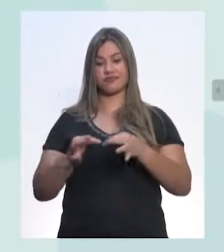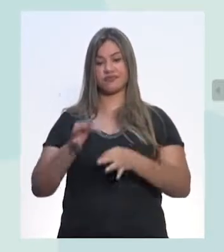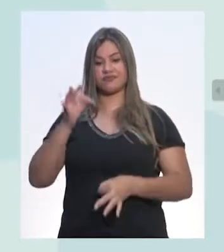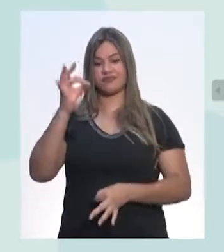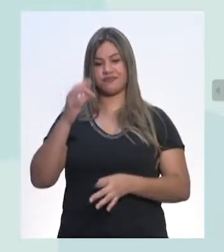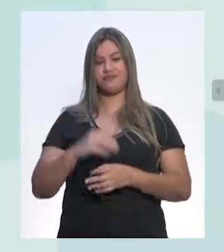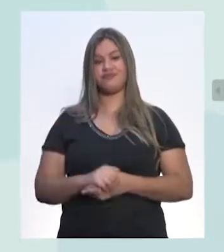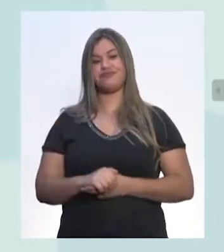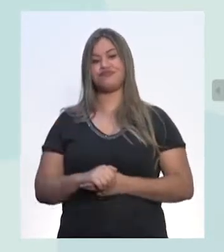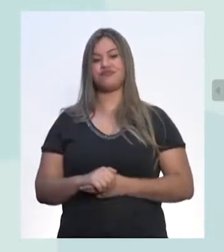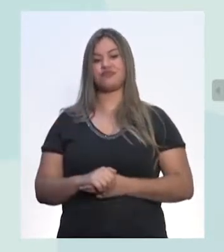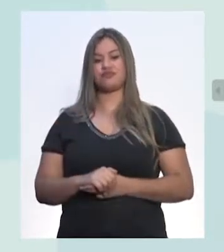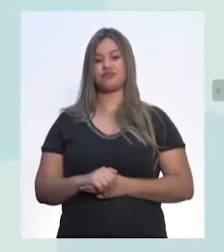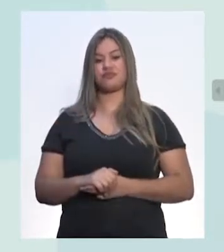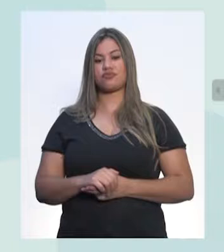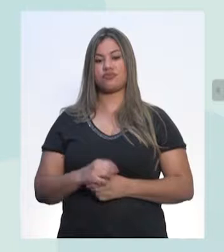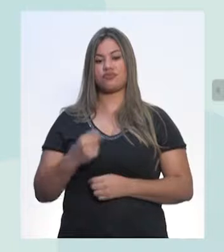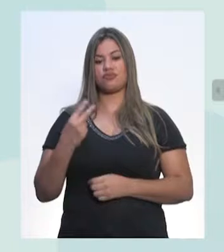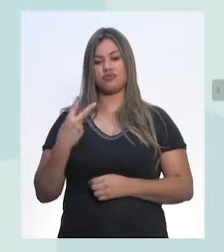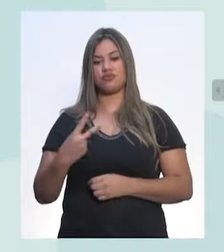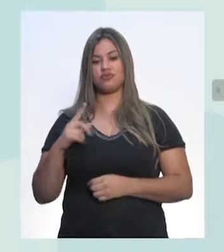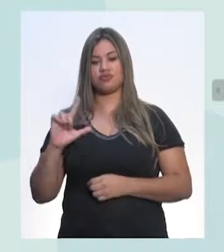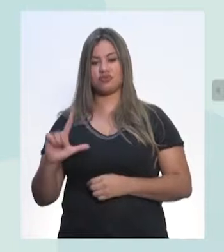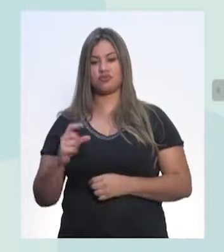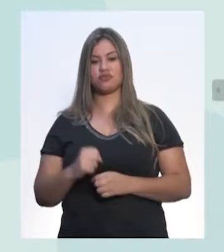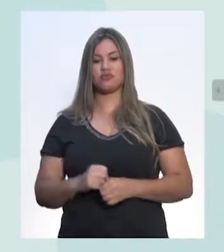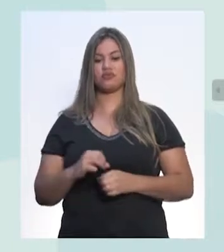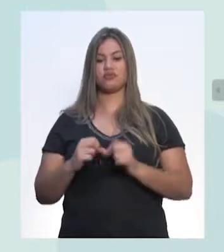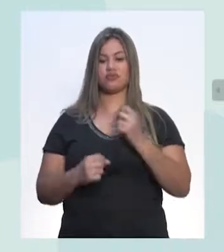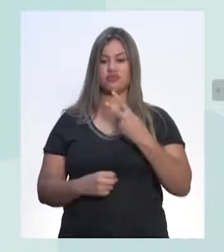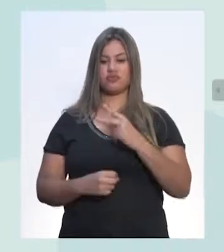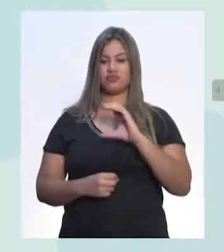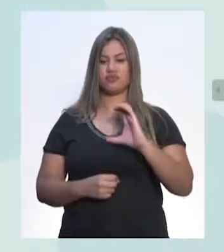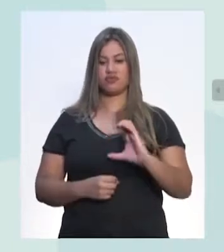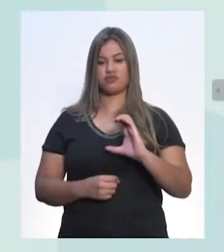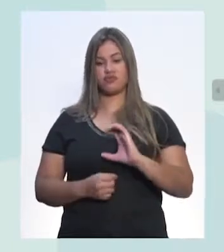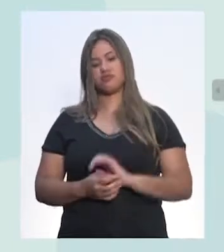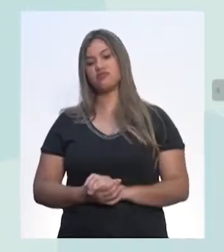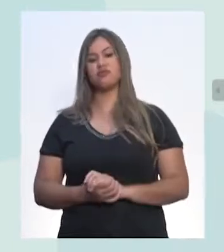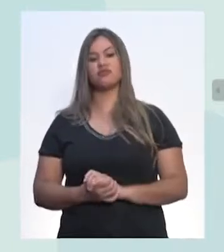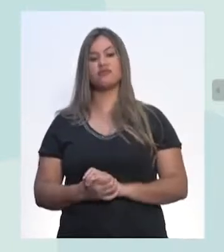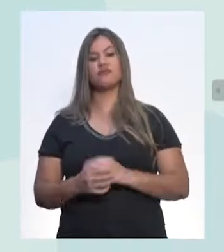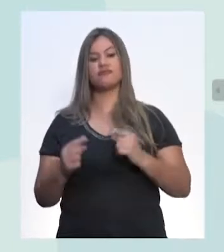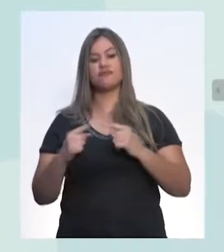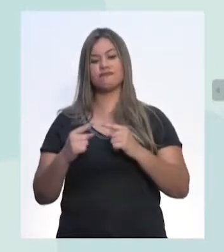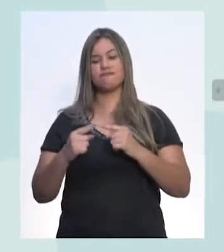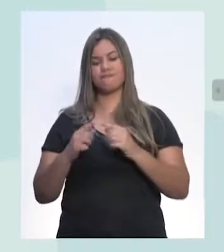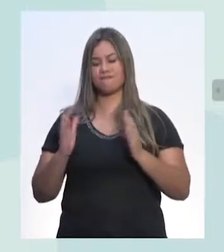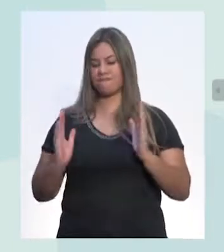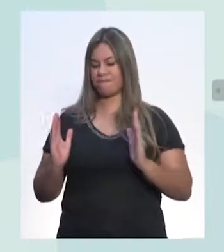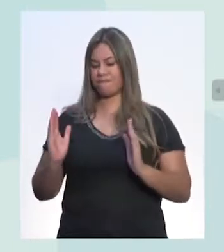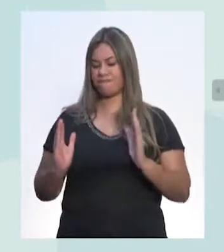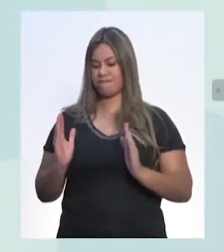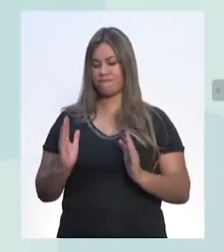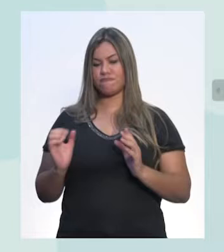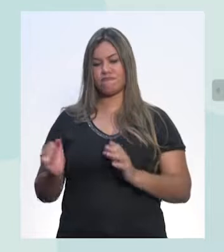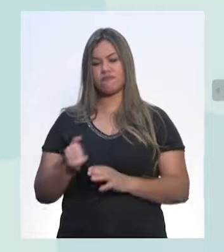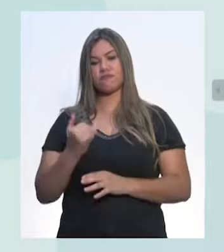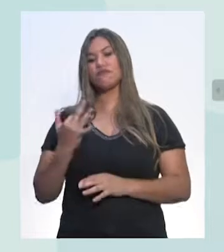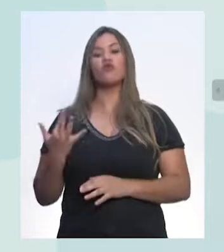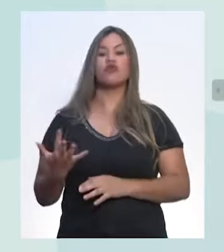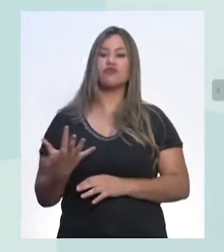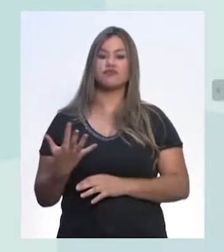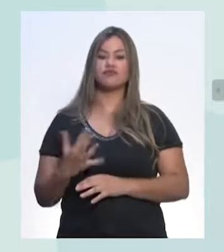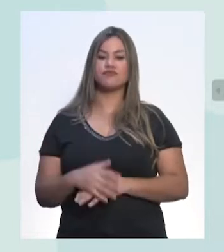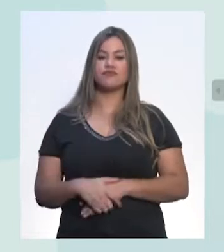é 2 vezes o comprimento mais 2 vezes o lado, tem uma medida específica. Qual é a